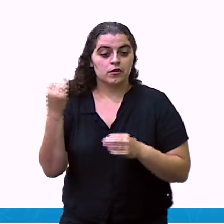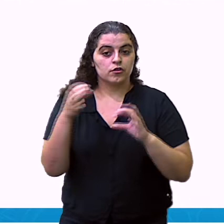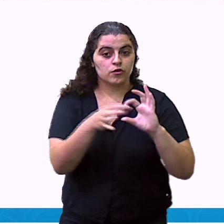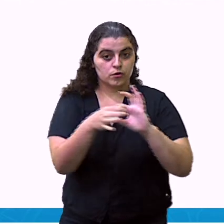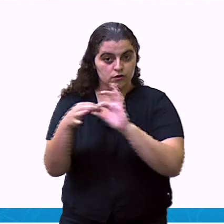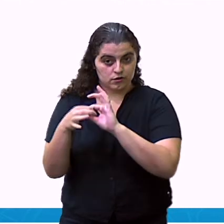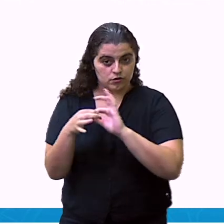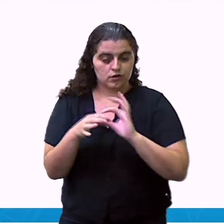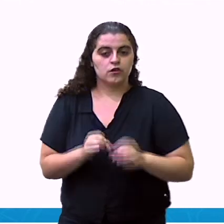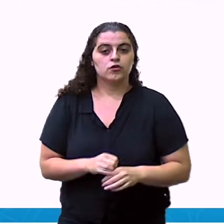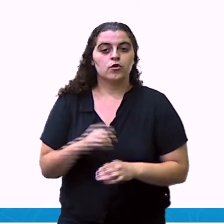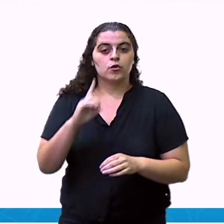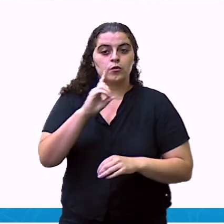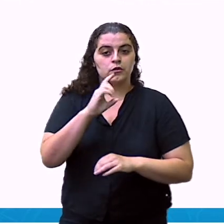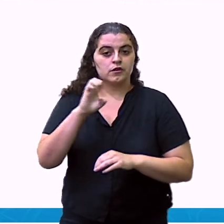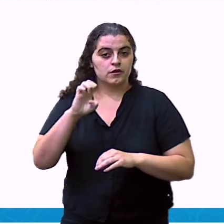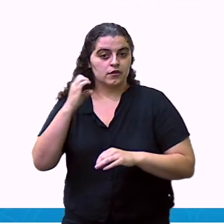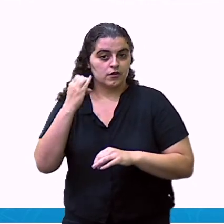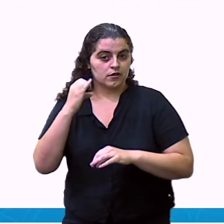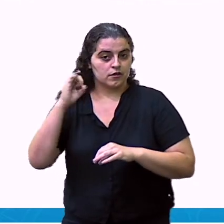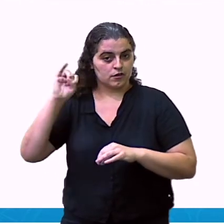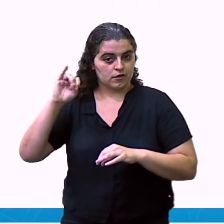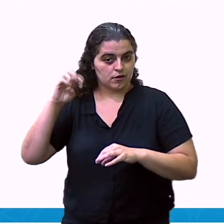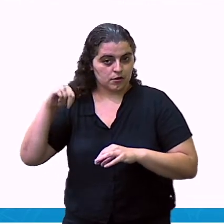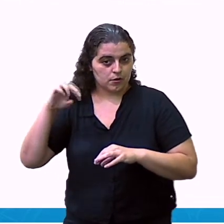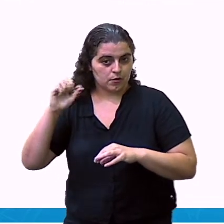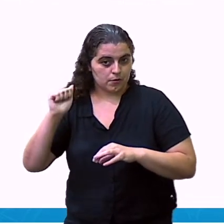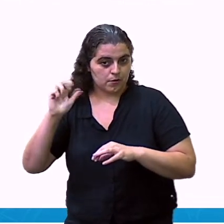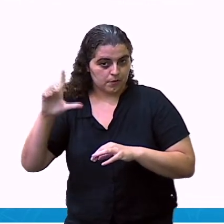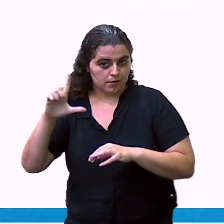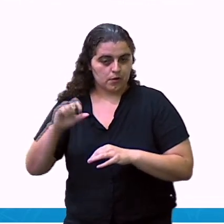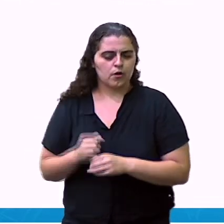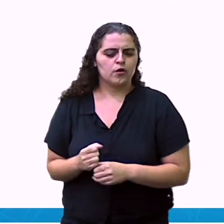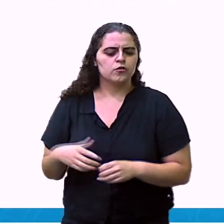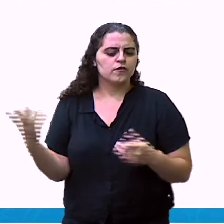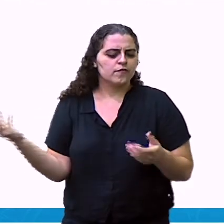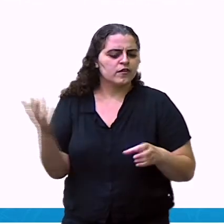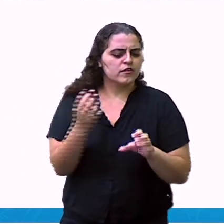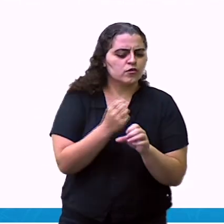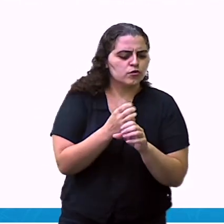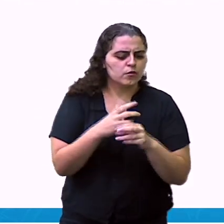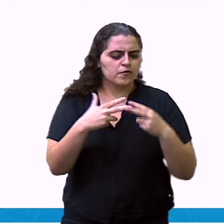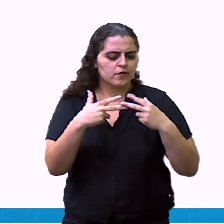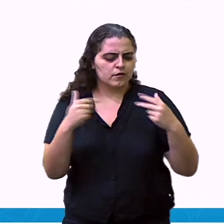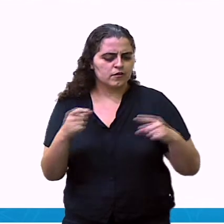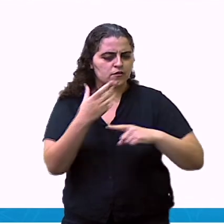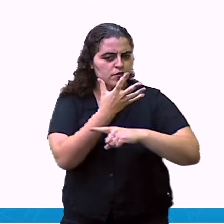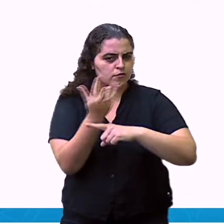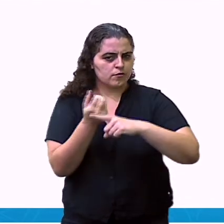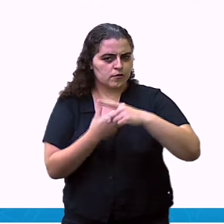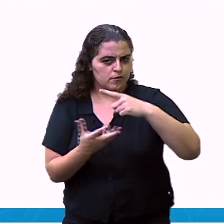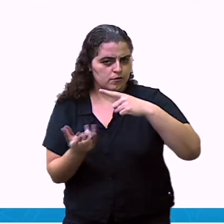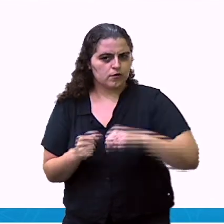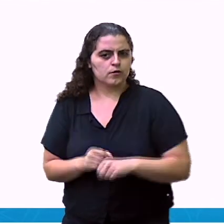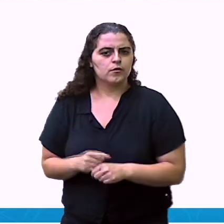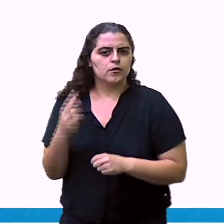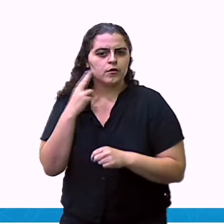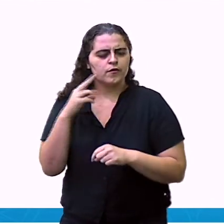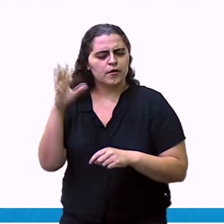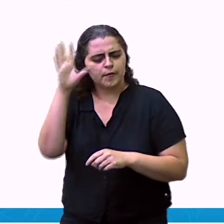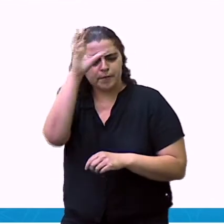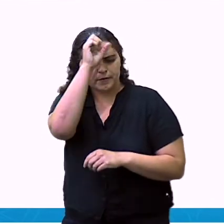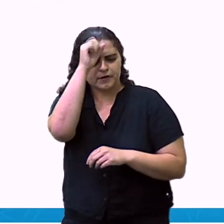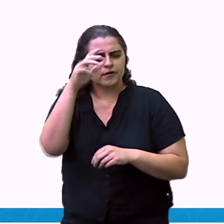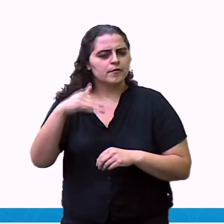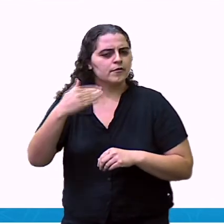vão ver quais são essas ideias, até mesmo quando nós vamos fazer cálculos de frações. Mas isso vocês vão aprender um pouquinho